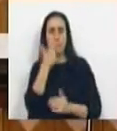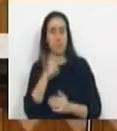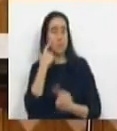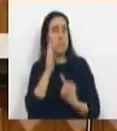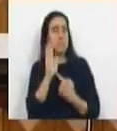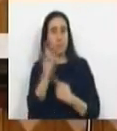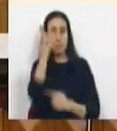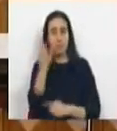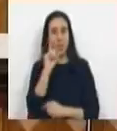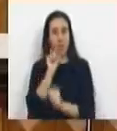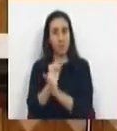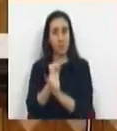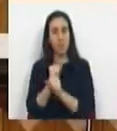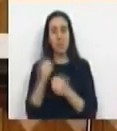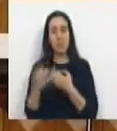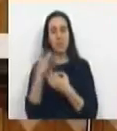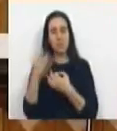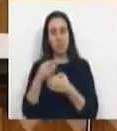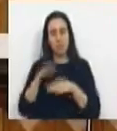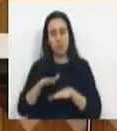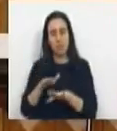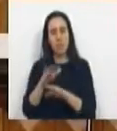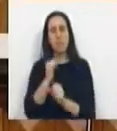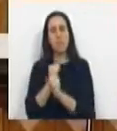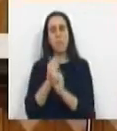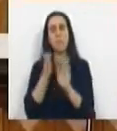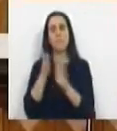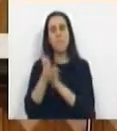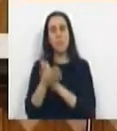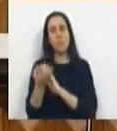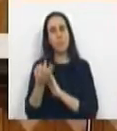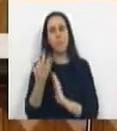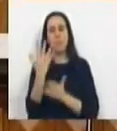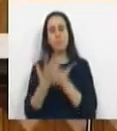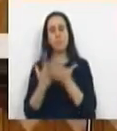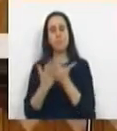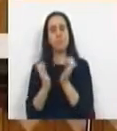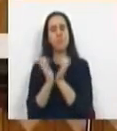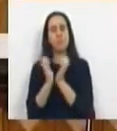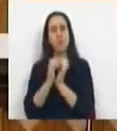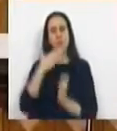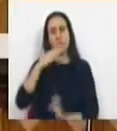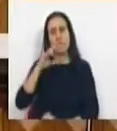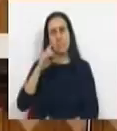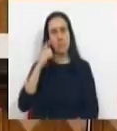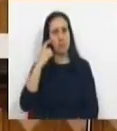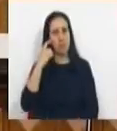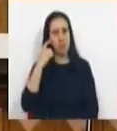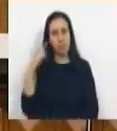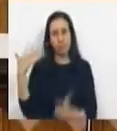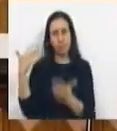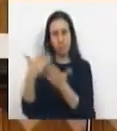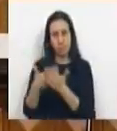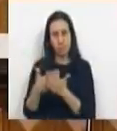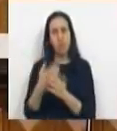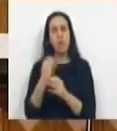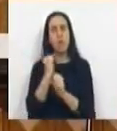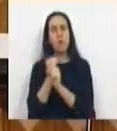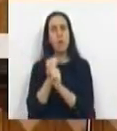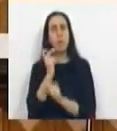como exemplo uma trabalhadora têxtil que tenha começado a trabalhar e a contribuir para a Segurança Social aos 16 anos. Com 40 anos